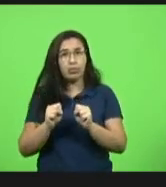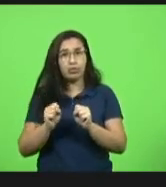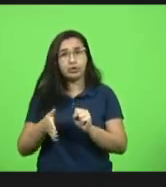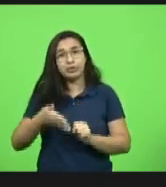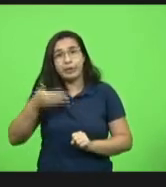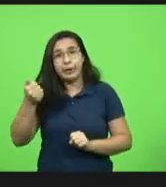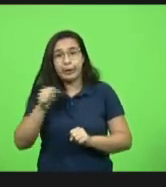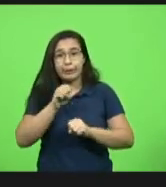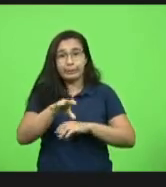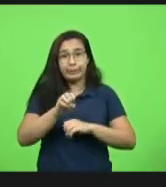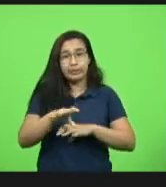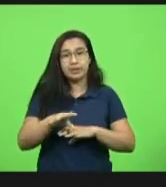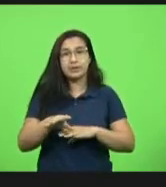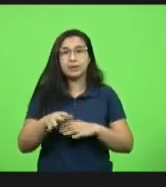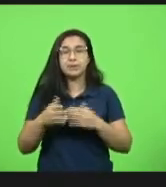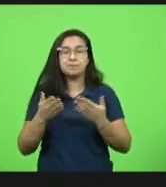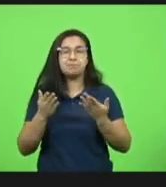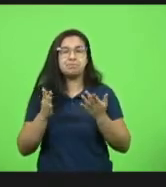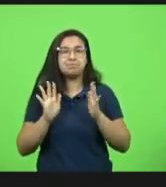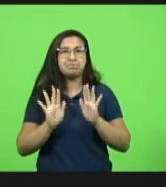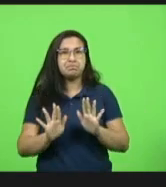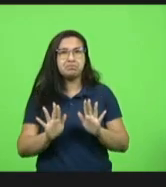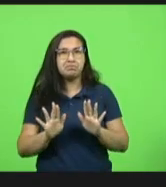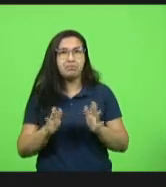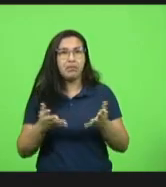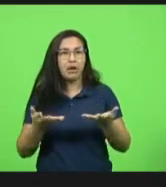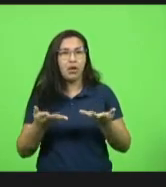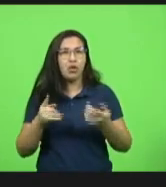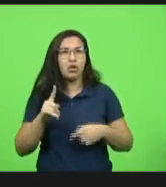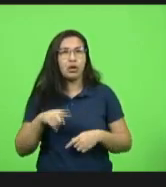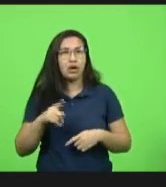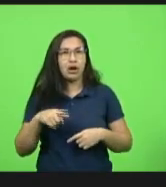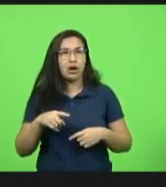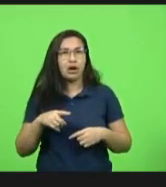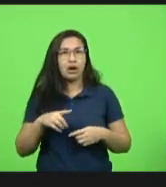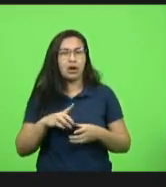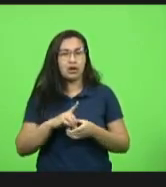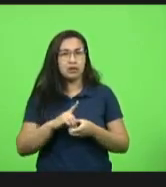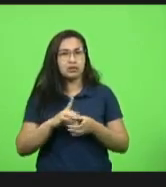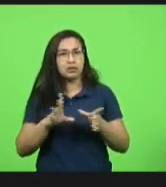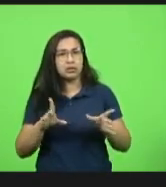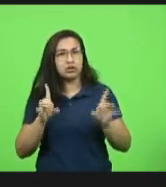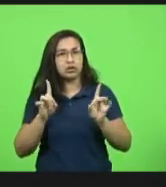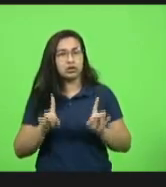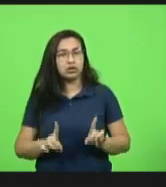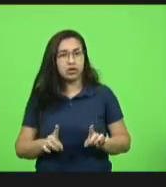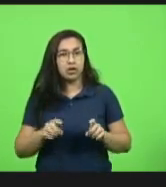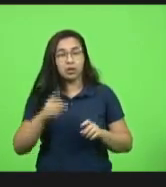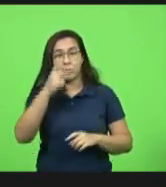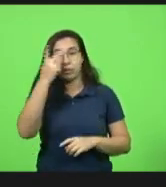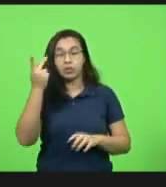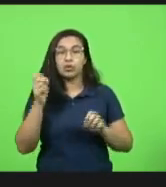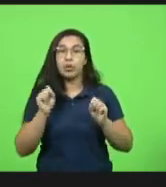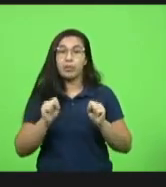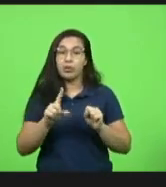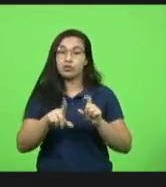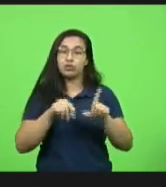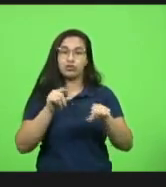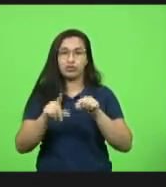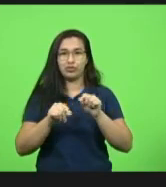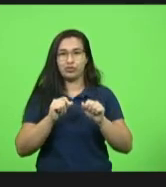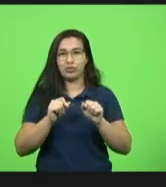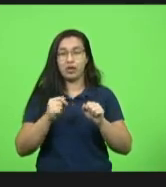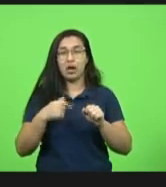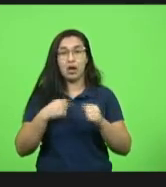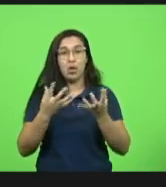a discussão que eu quero fazer. Eu acho que a gente está num Estado democrático de direito e as pessoas devem ter o direito de optar. E, por isso, eu